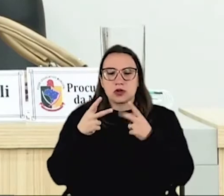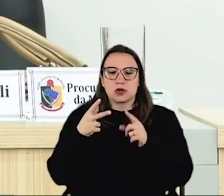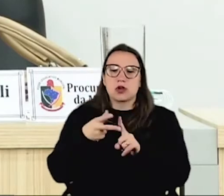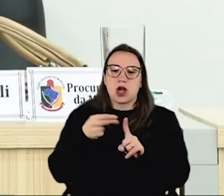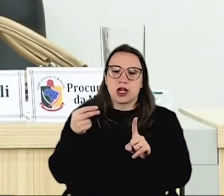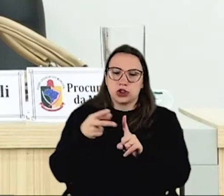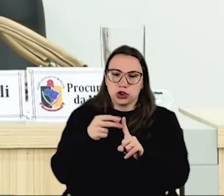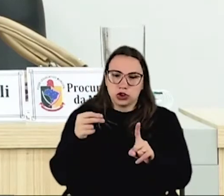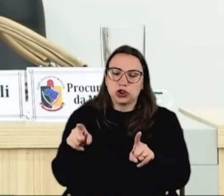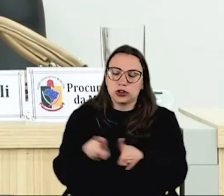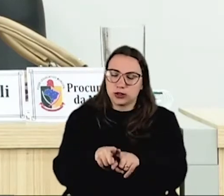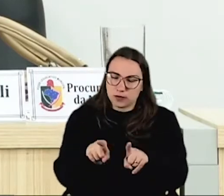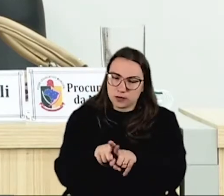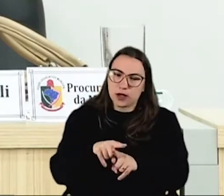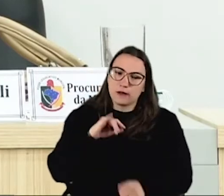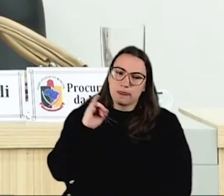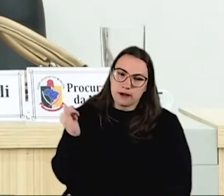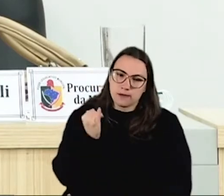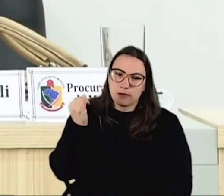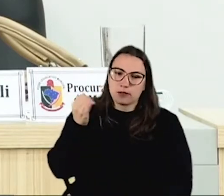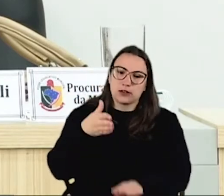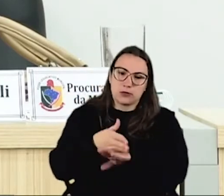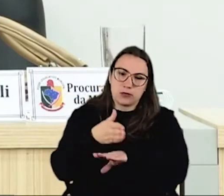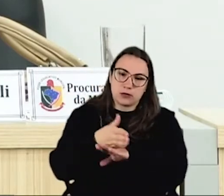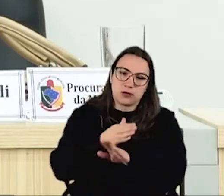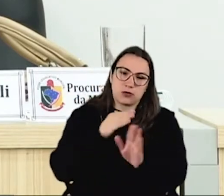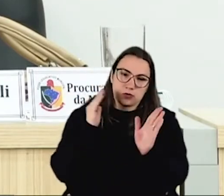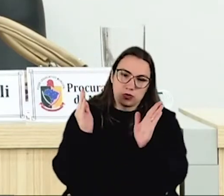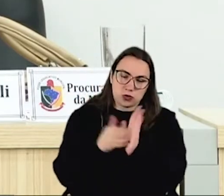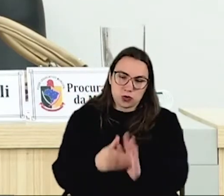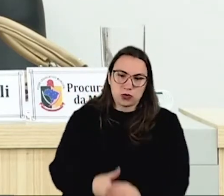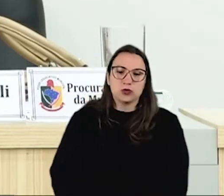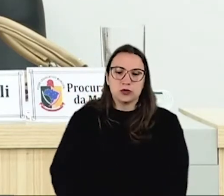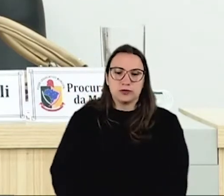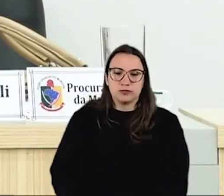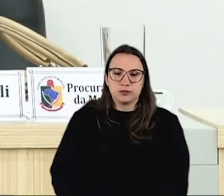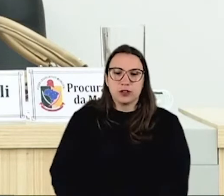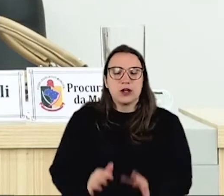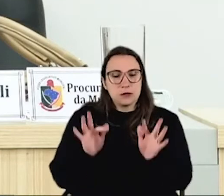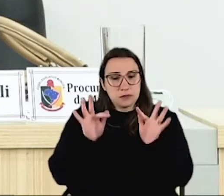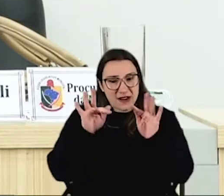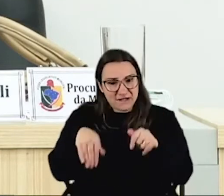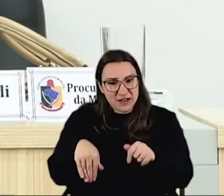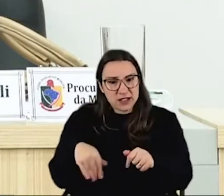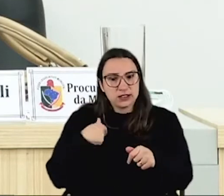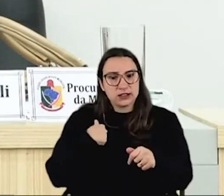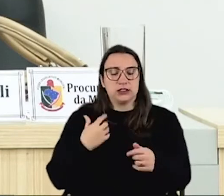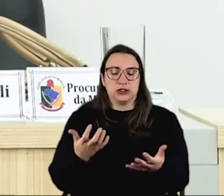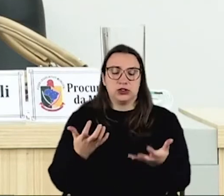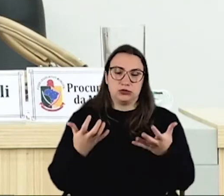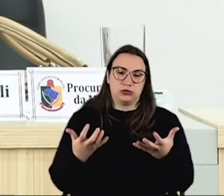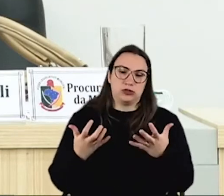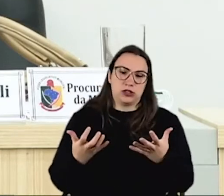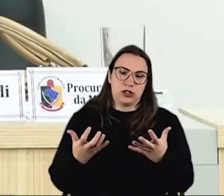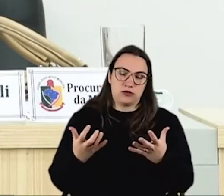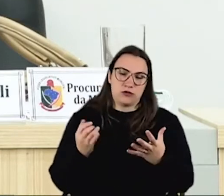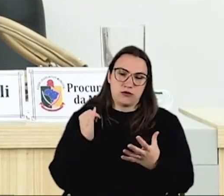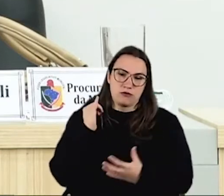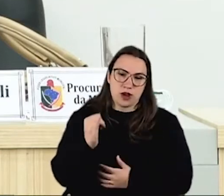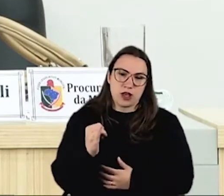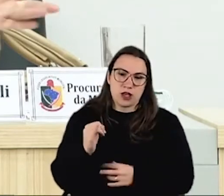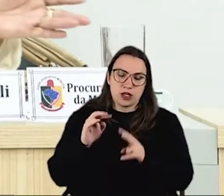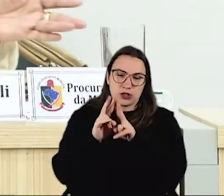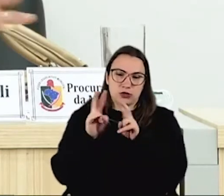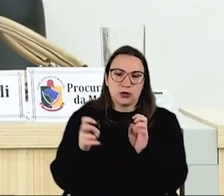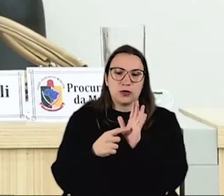de grande importância a participação de todos. E, para finalizar, eu gostaria de falar sobre a minha indicação,